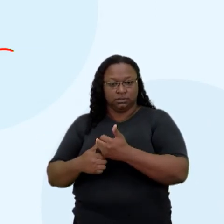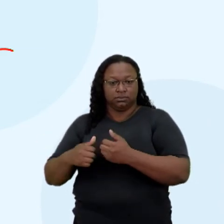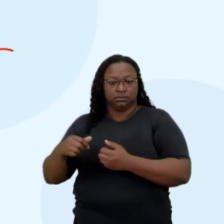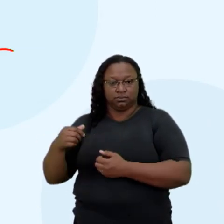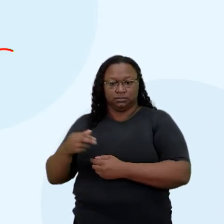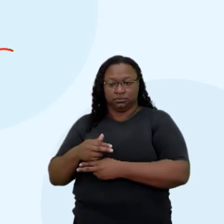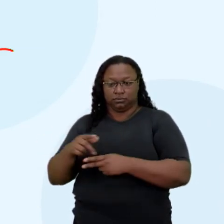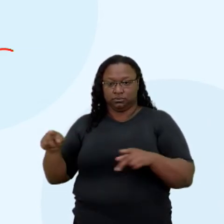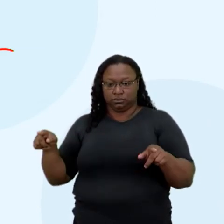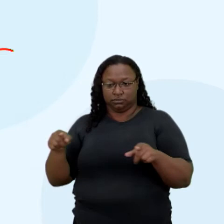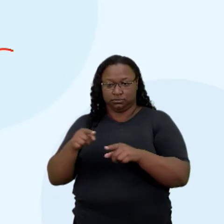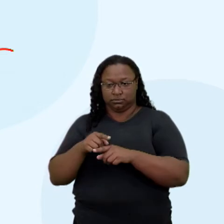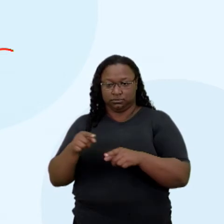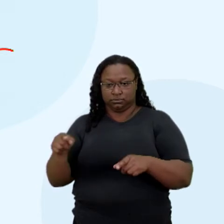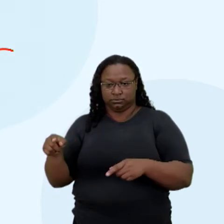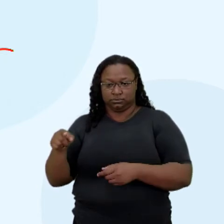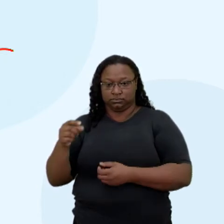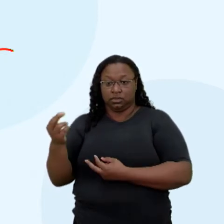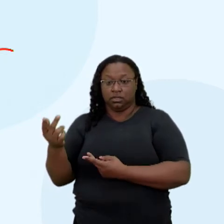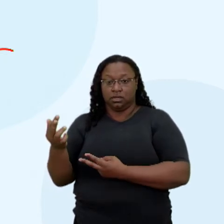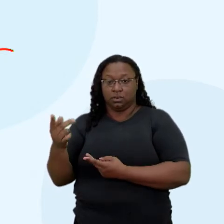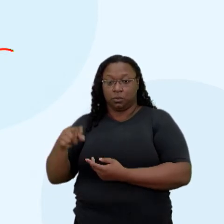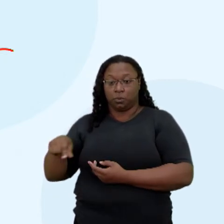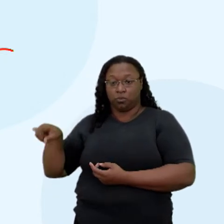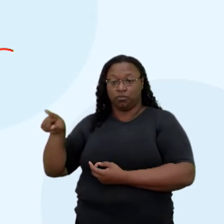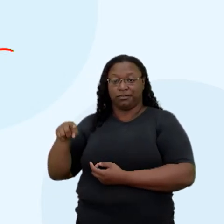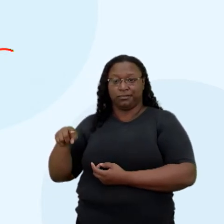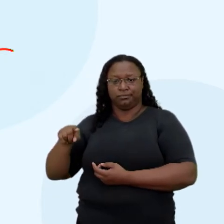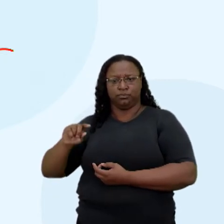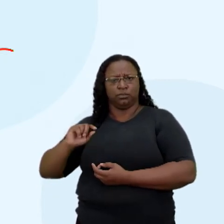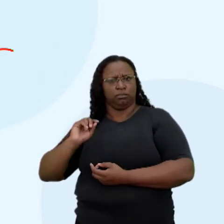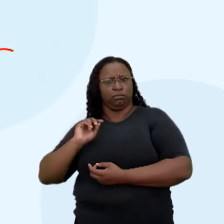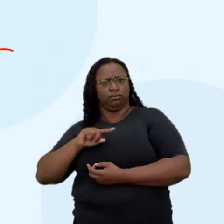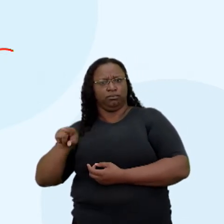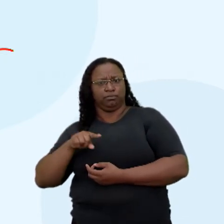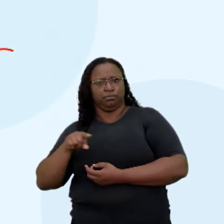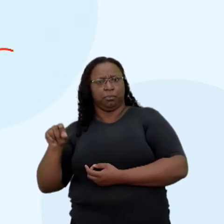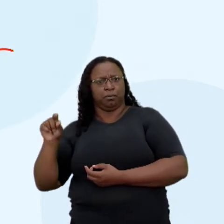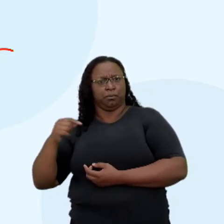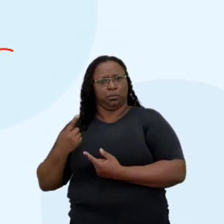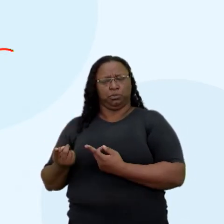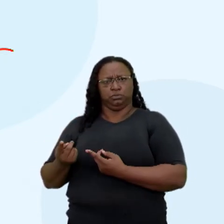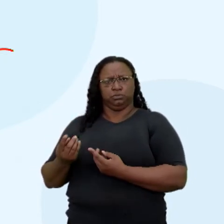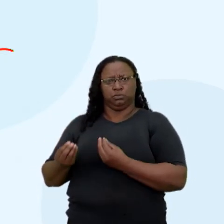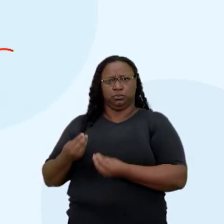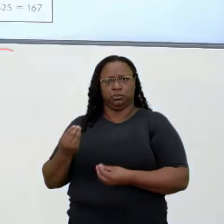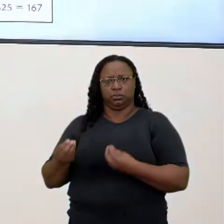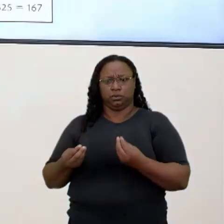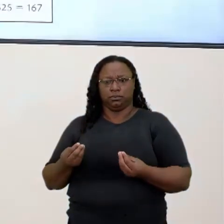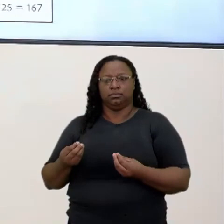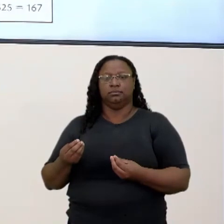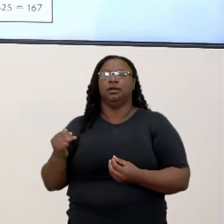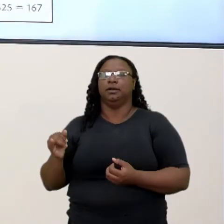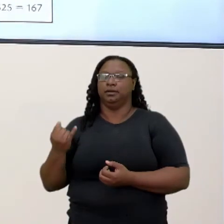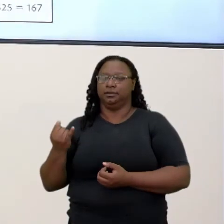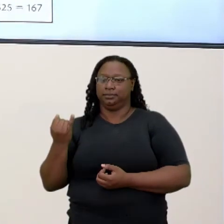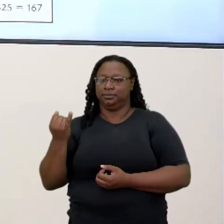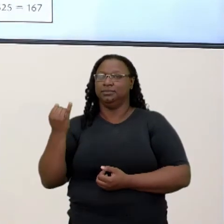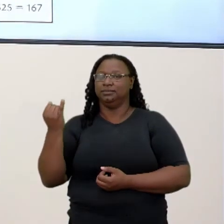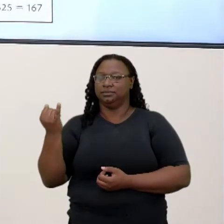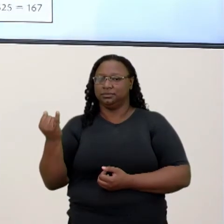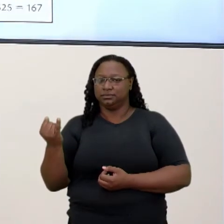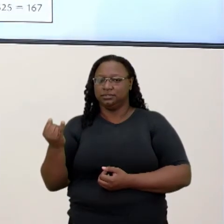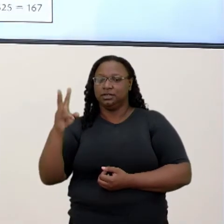aí você encontra, professor, e esse valor negativo aqui, ele é um indicativo muito importante, né? Se você